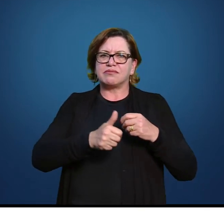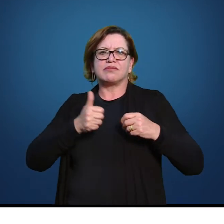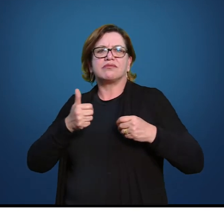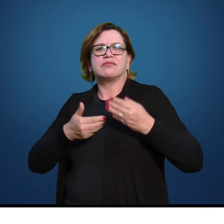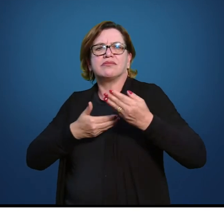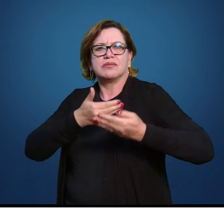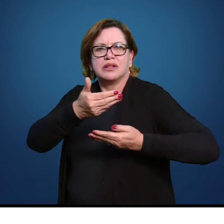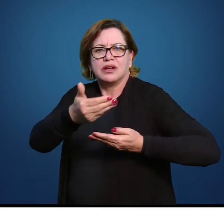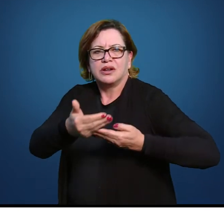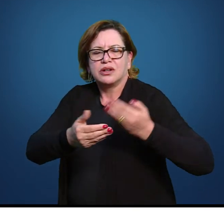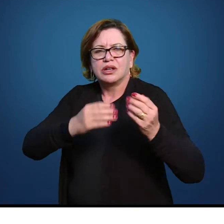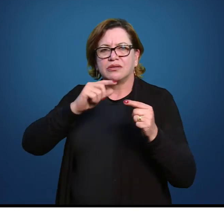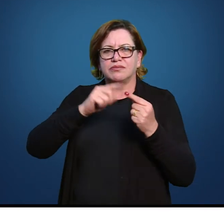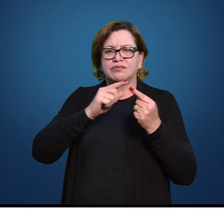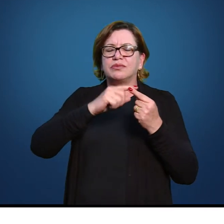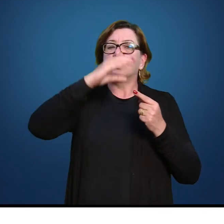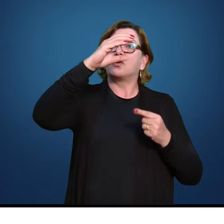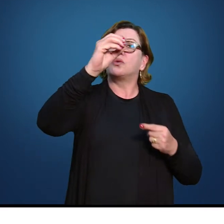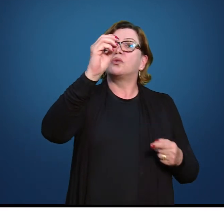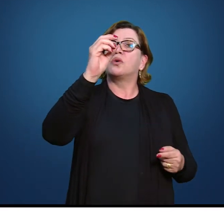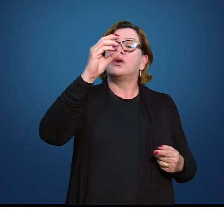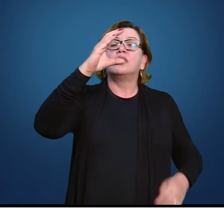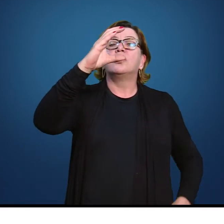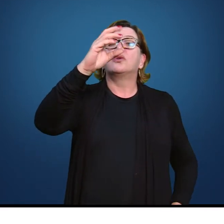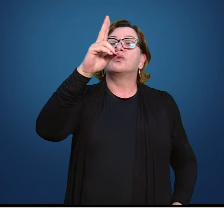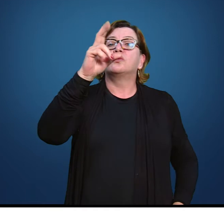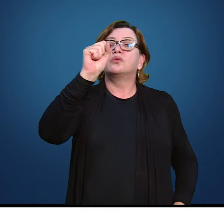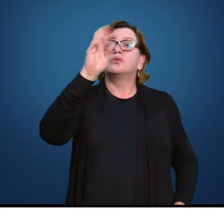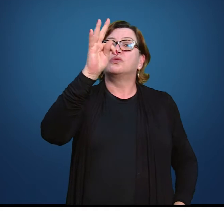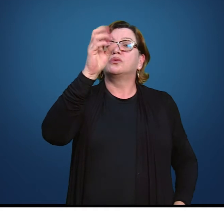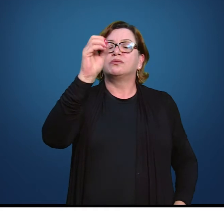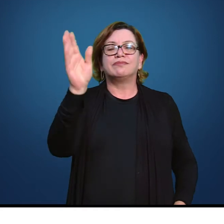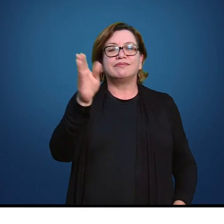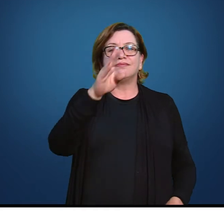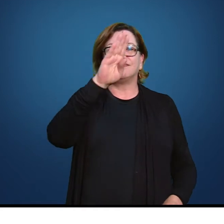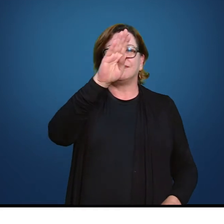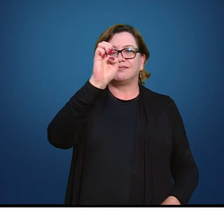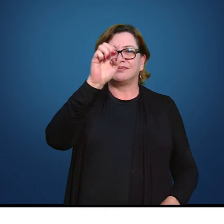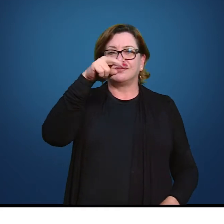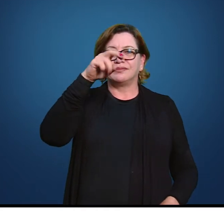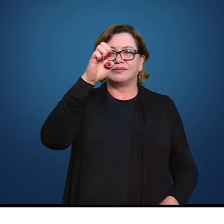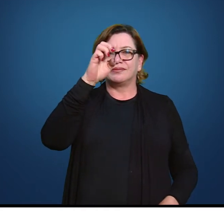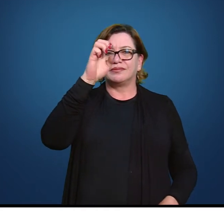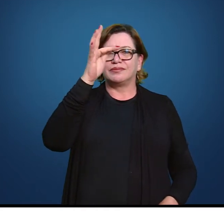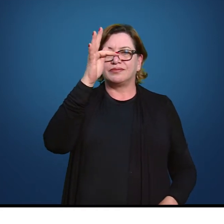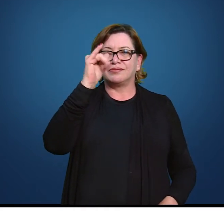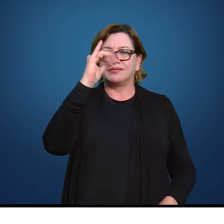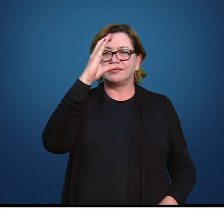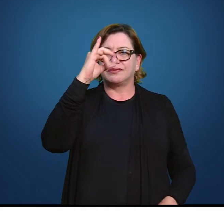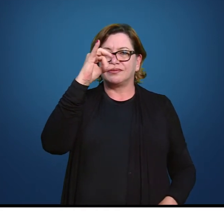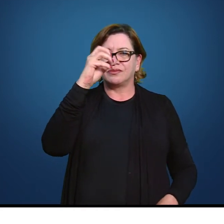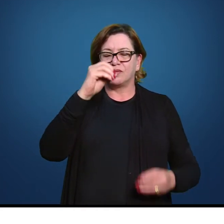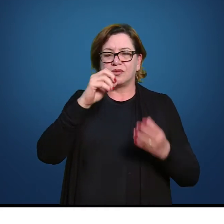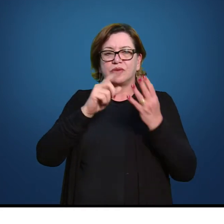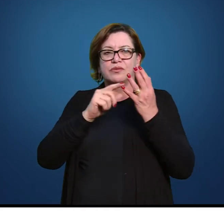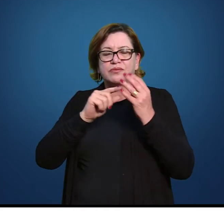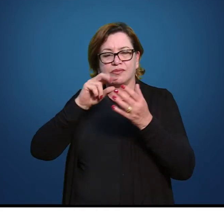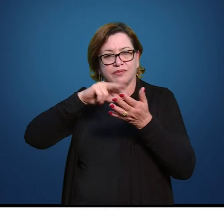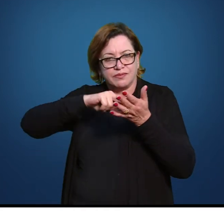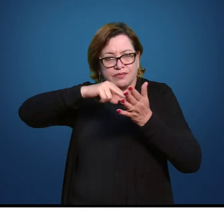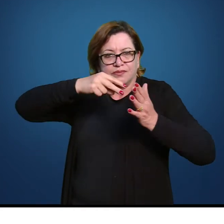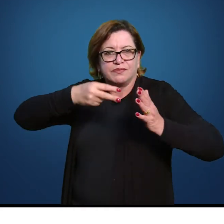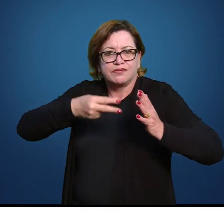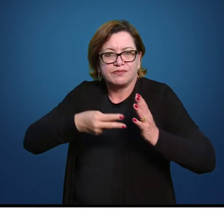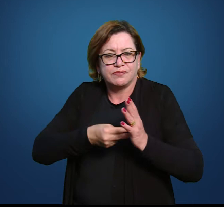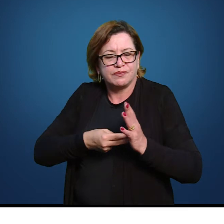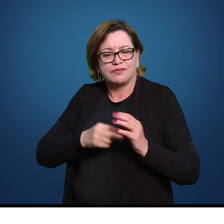relações custo-benefício no âmbito da gestão dos recursos públicos. O princípio da eficiência quer dizer o quê?